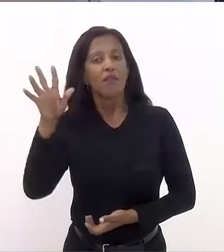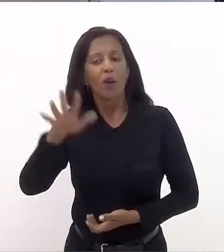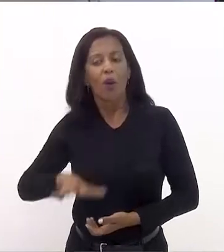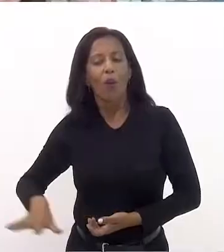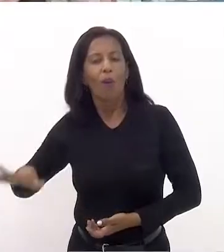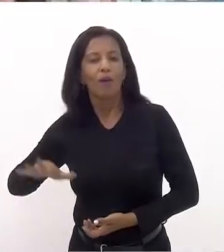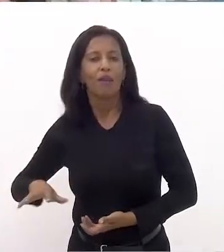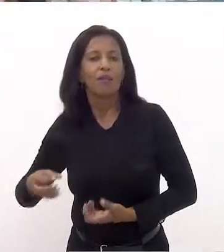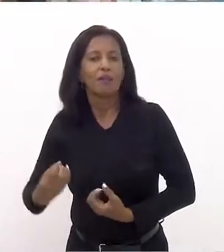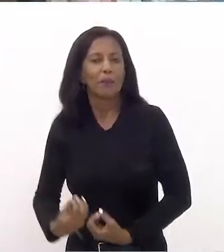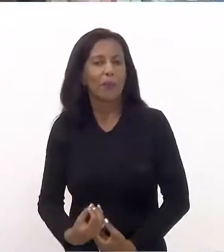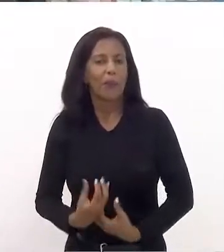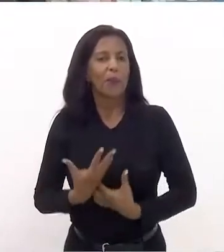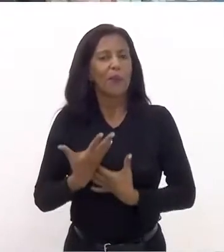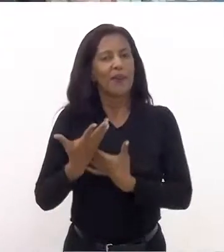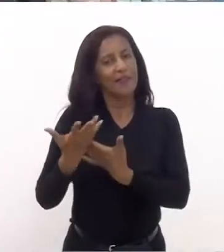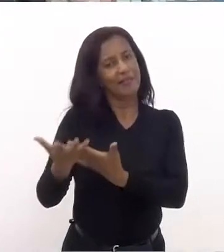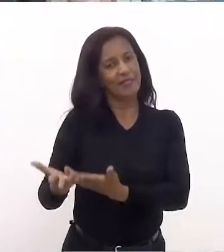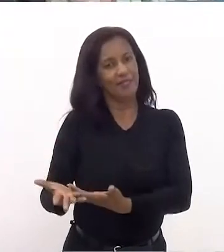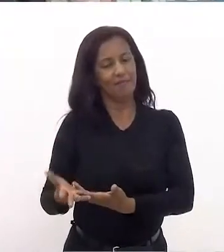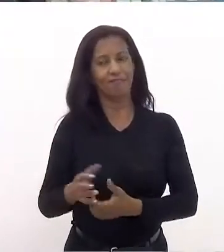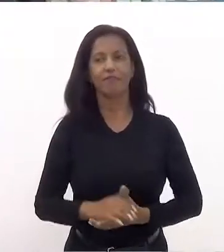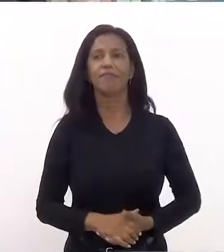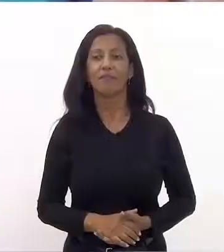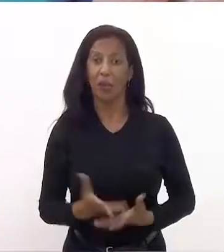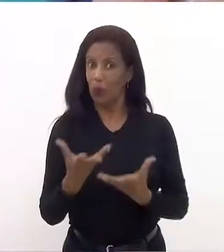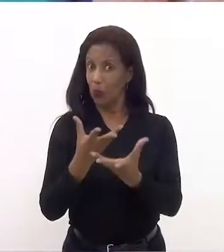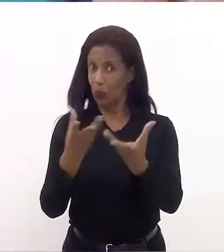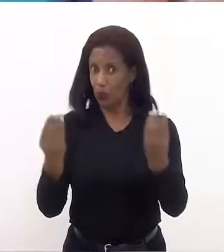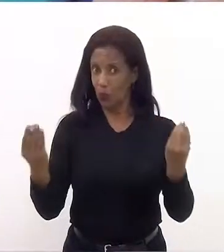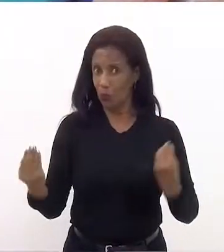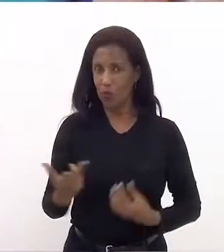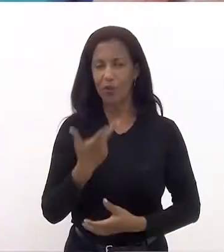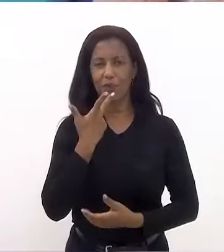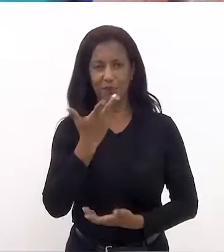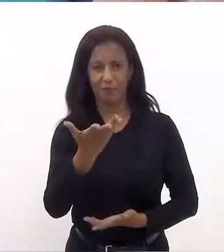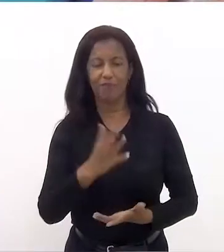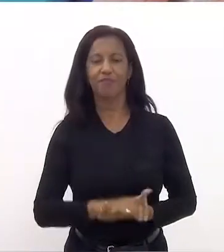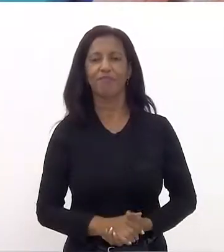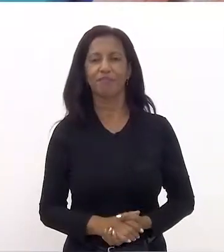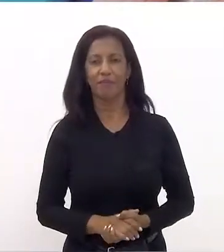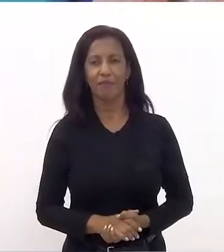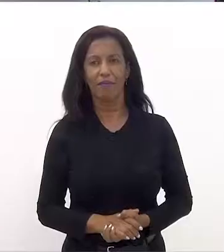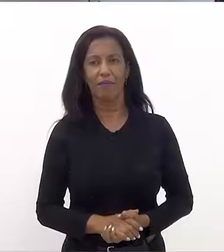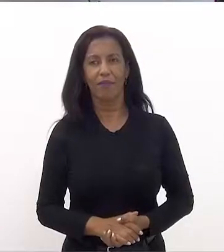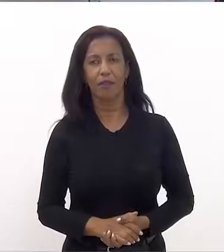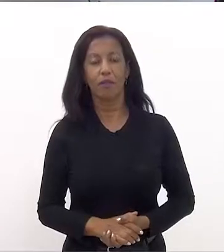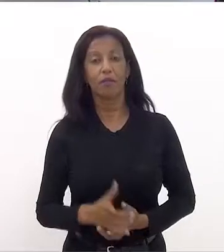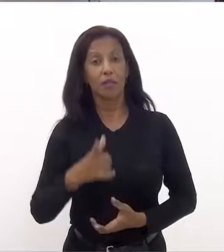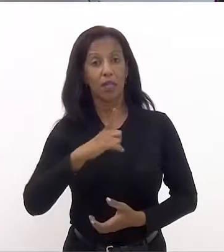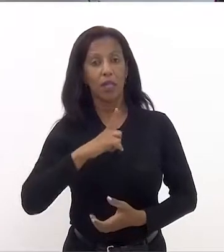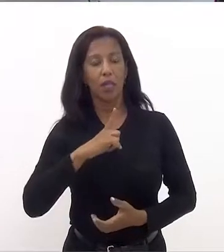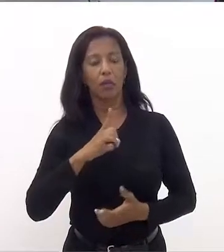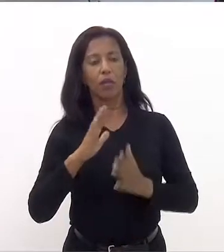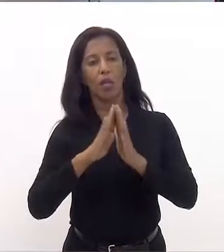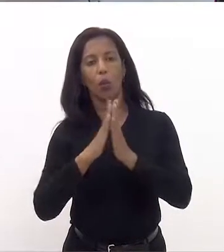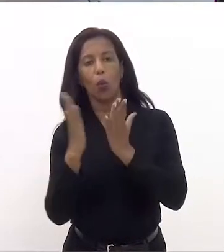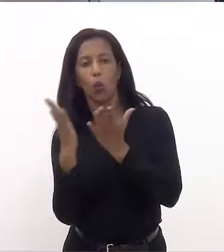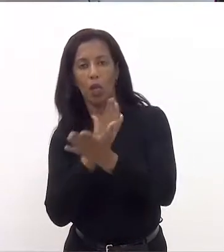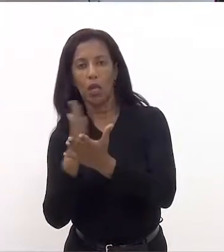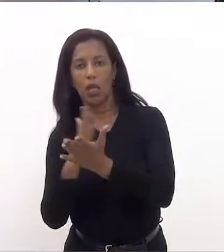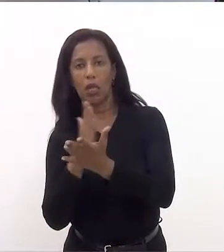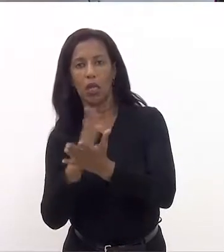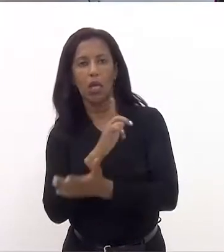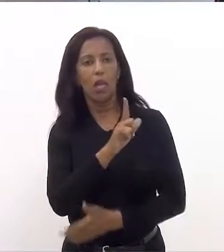foi poética. Poética, muito, muito, muito, pelo que você está falando. Daniela, eu tenho um livro aí que saiu